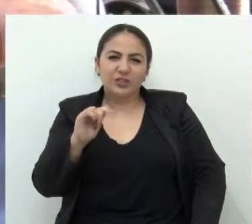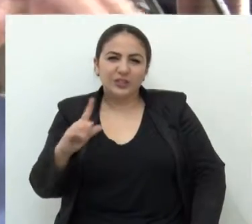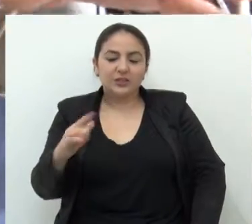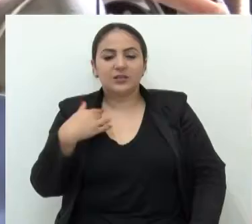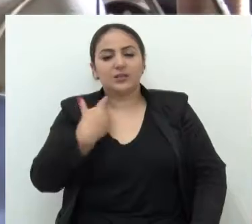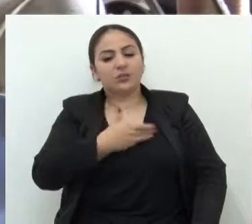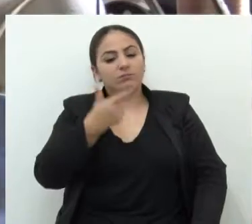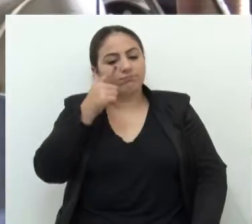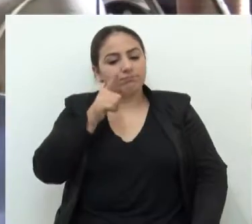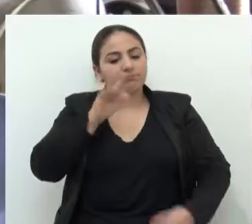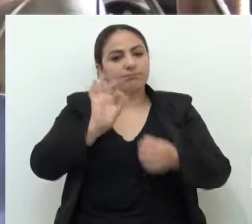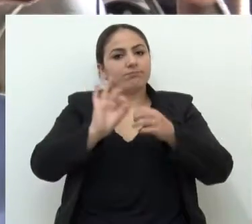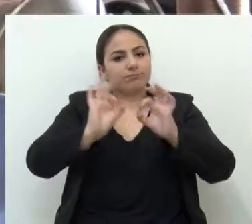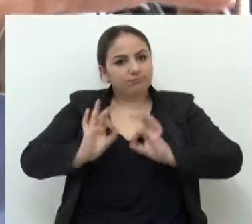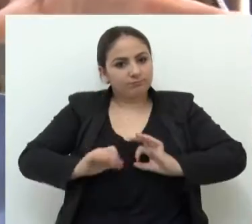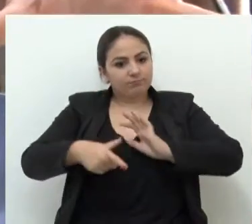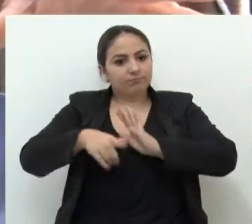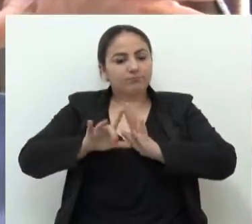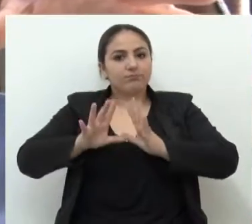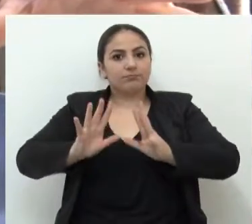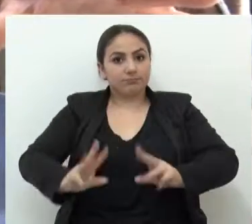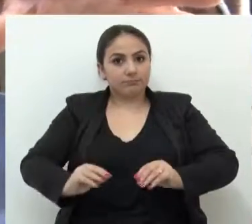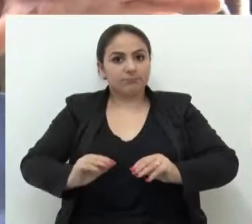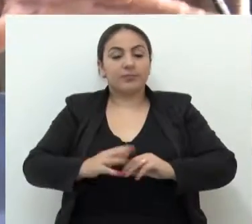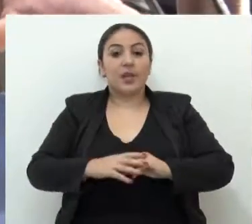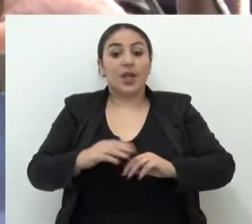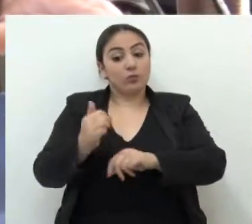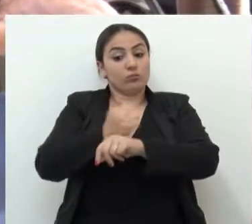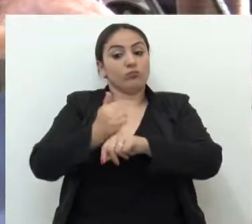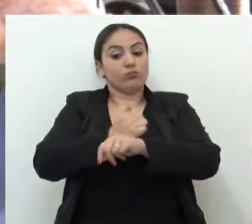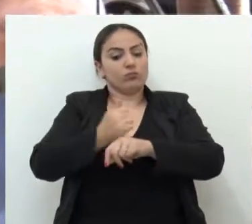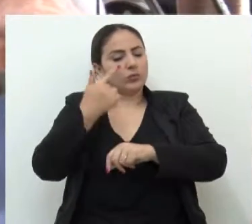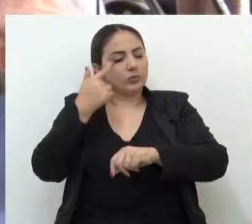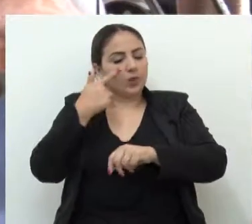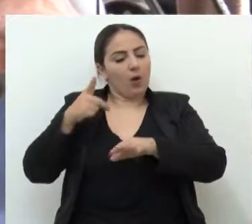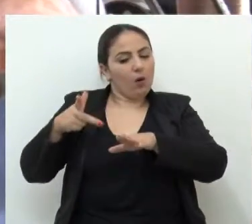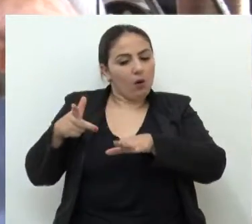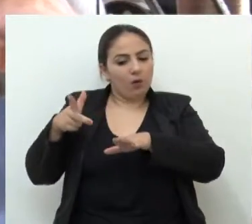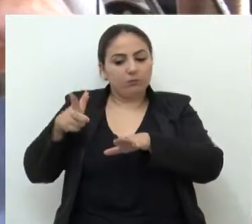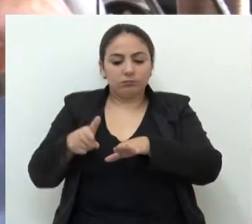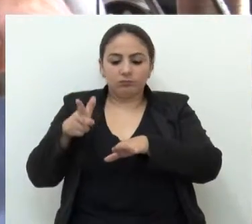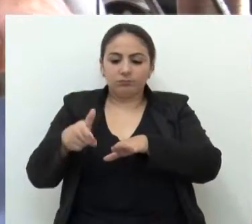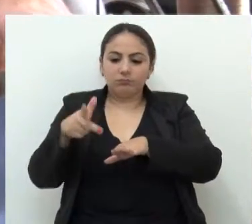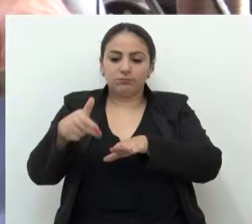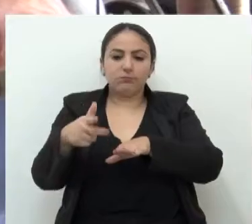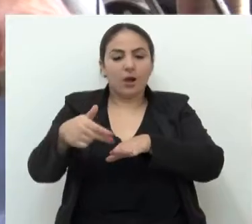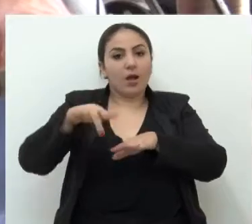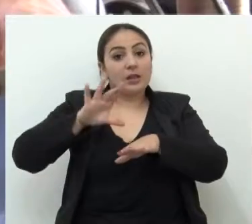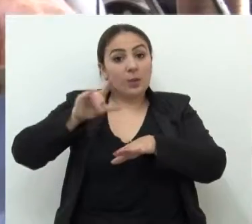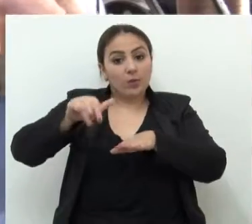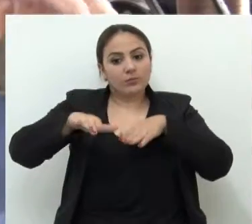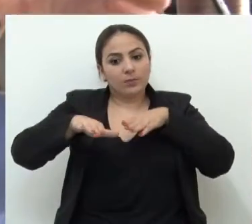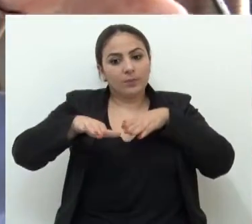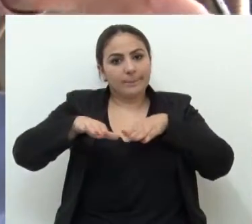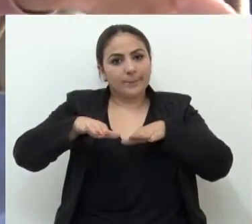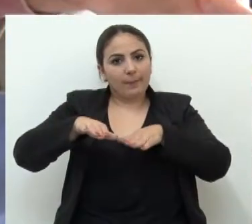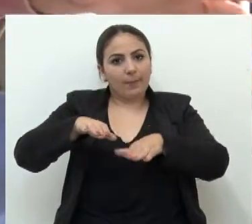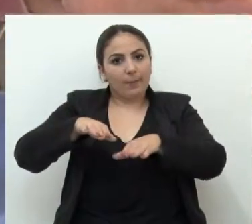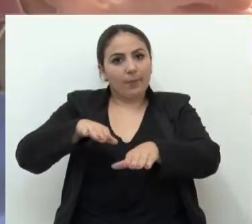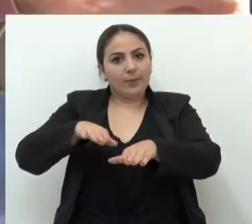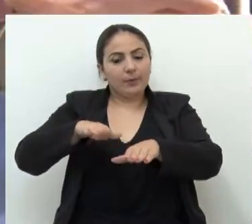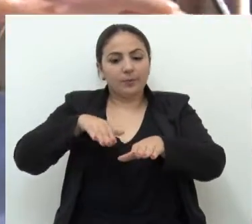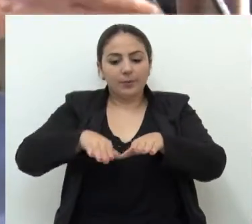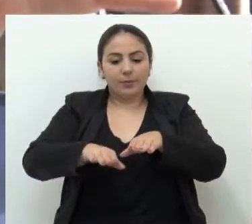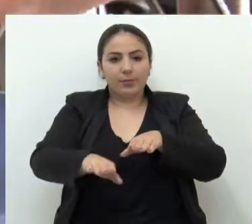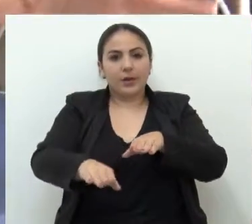vegetal. Então a gente fazia esse preparo todo e aí os profissionais que cortavam e costuravam e que montavam